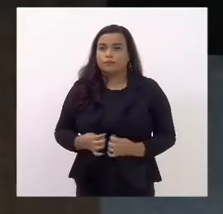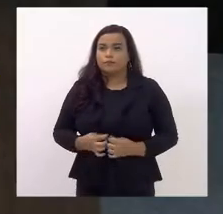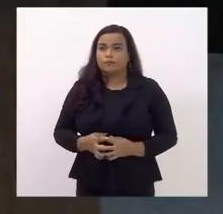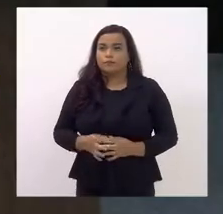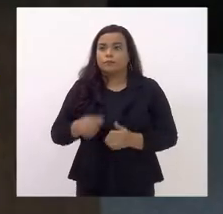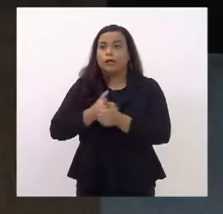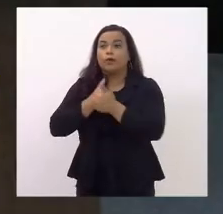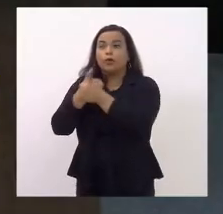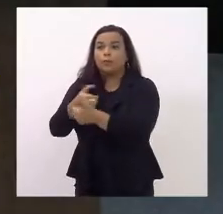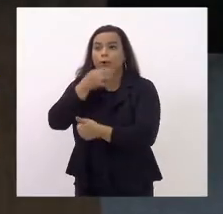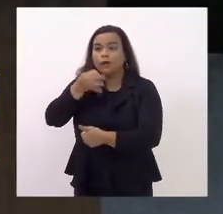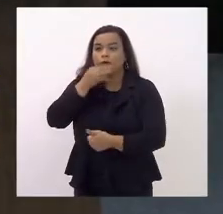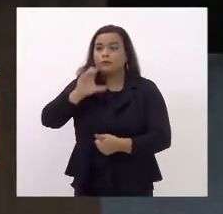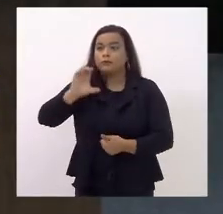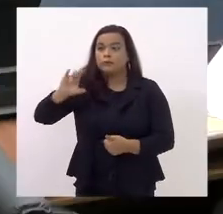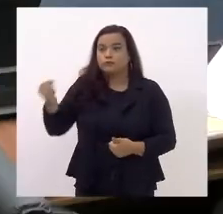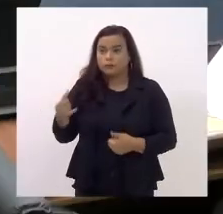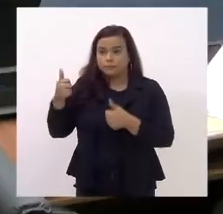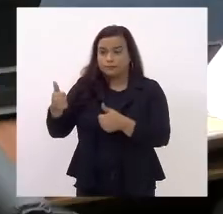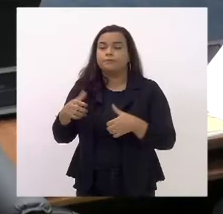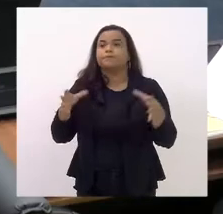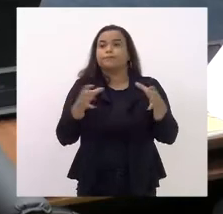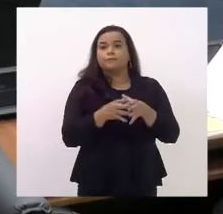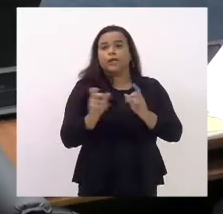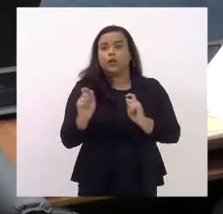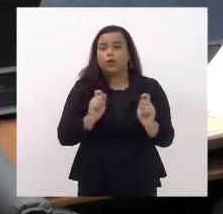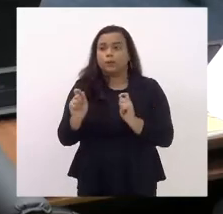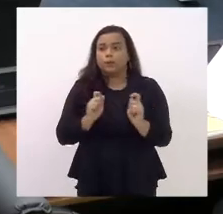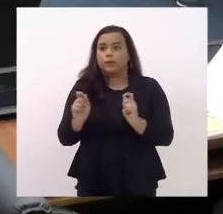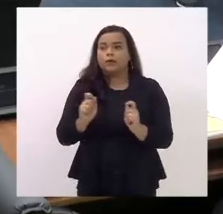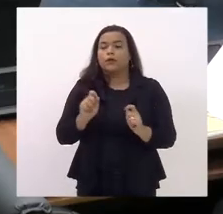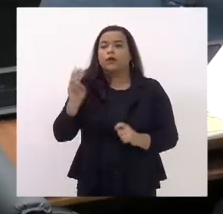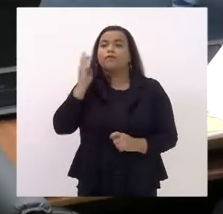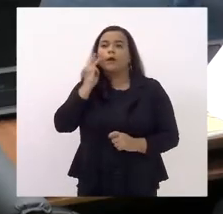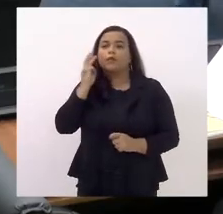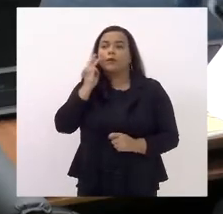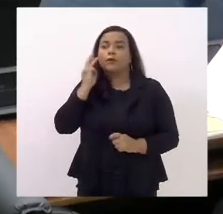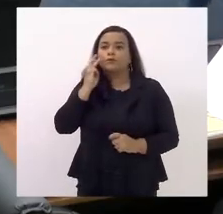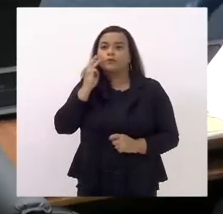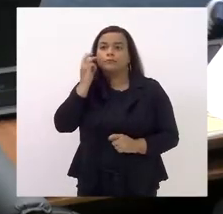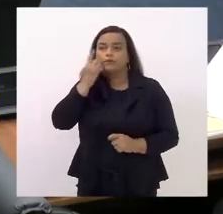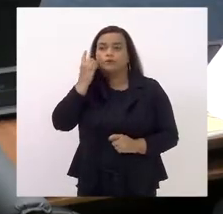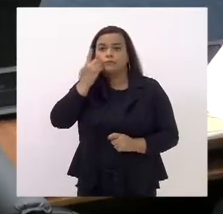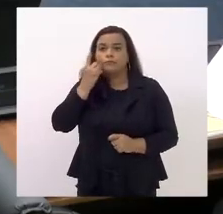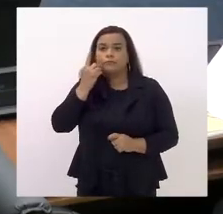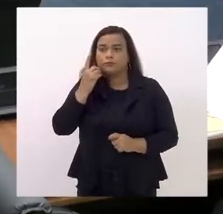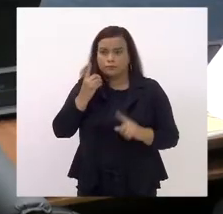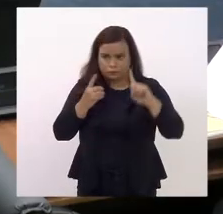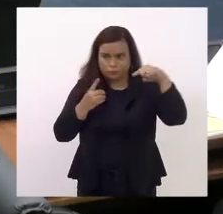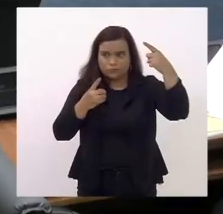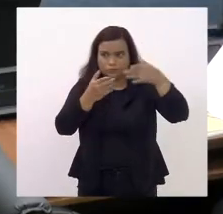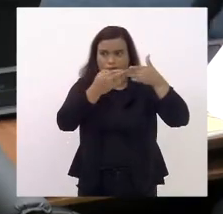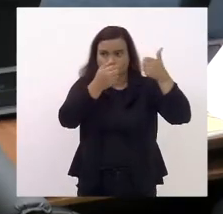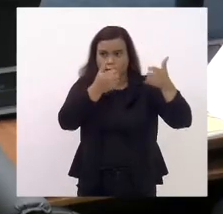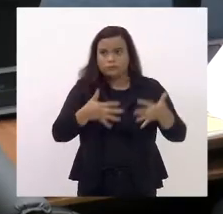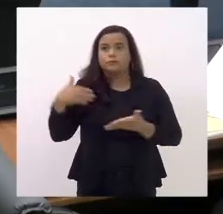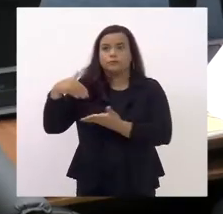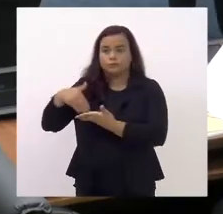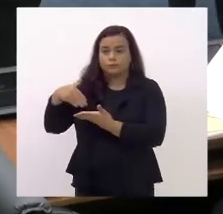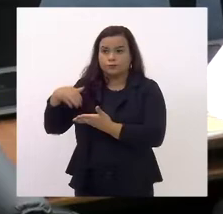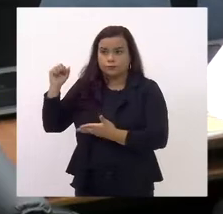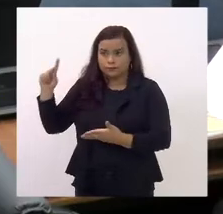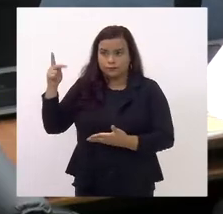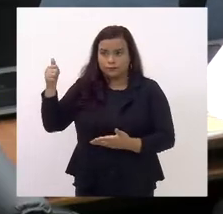Acompanho o parecer da CCJ, senhor presidente. Pela Comissão de Economia, deputado Valdec Carneiro. Mais um pela ordem, por favor. Ao finalzinho. Final.